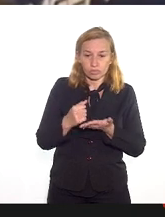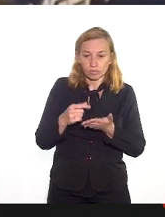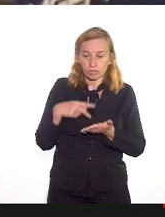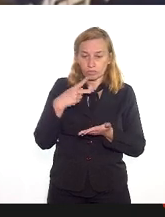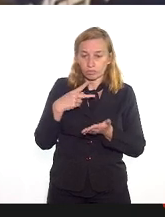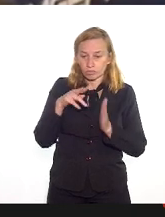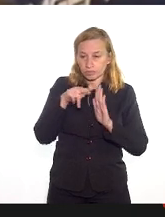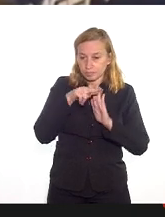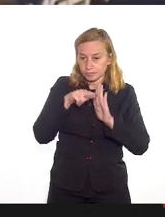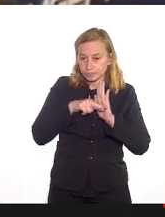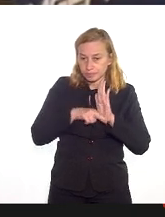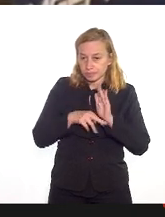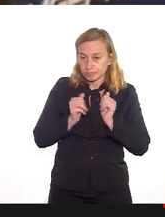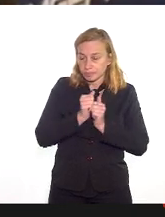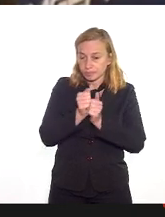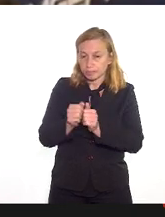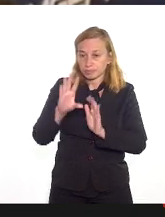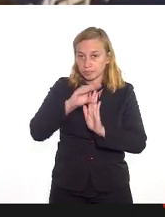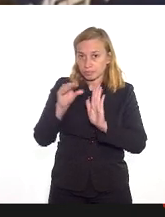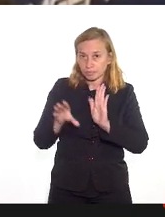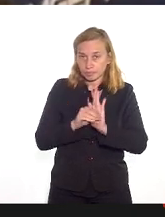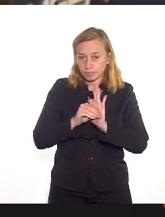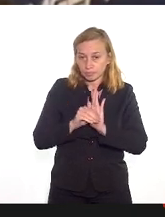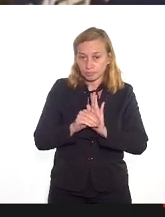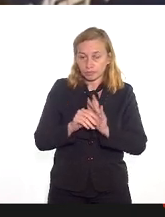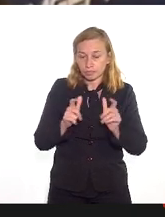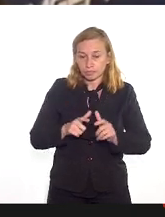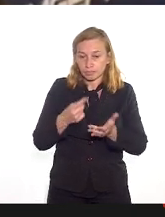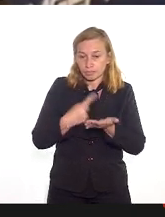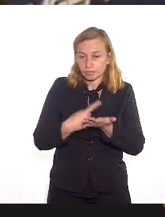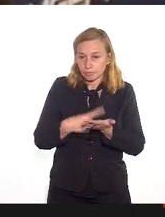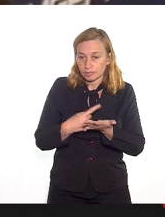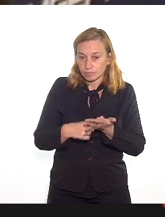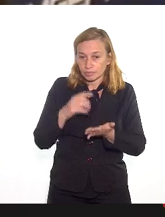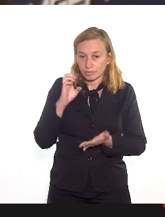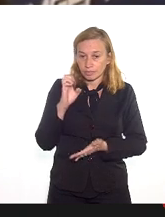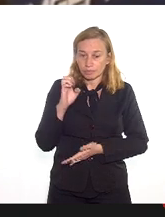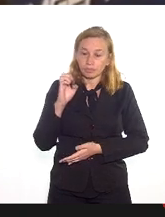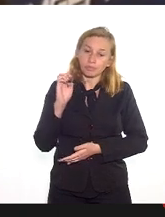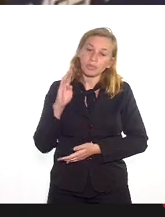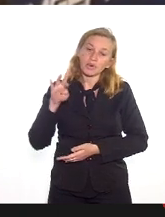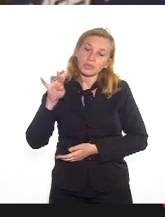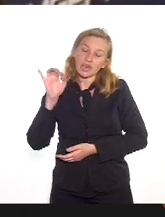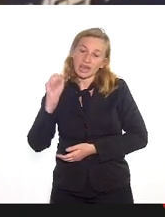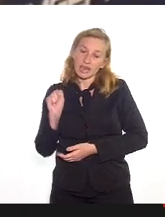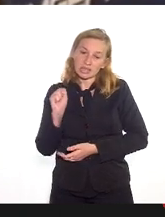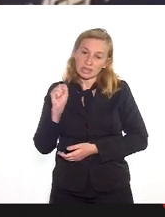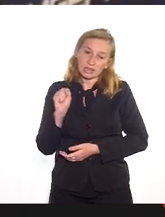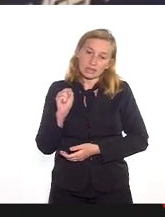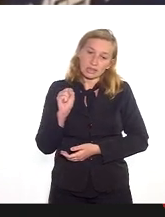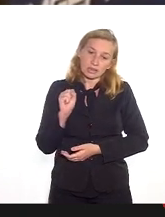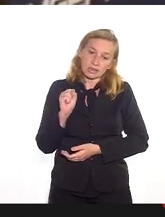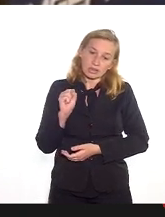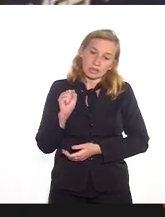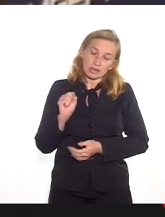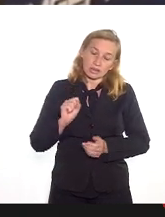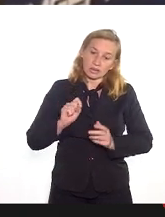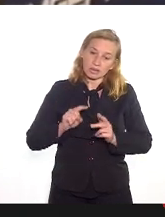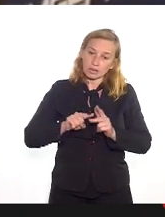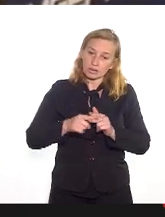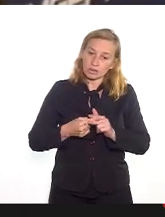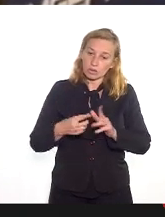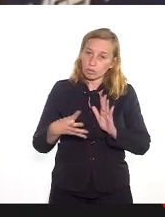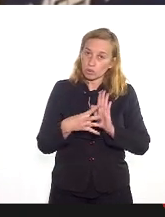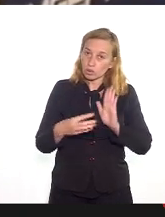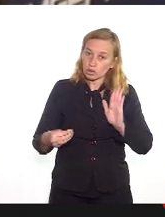para acompanhar esse conteúdo local. Fizemos um acordo com o BNDES. O BNDES atualizou o seu